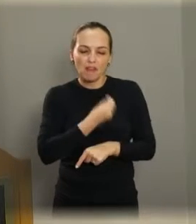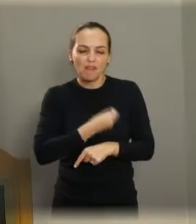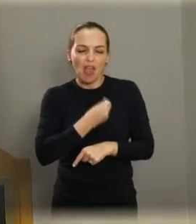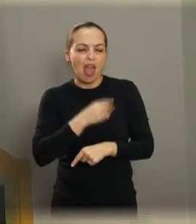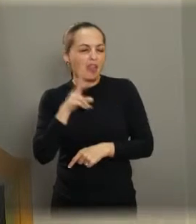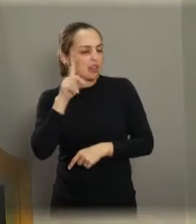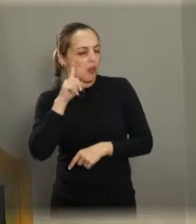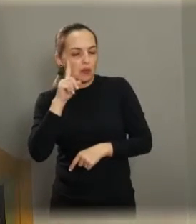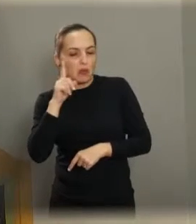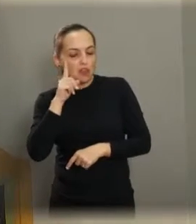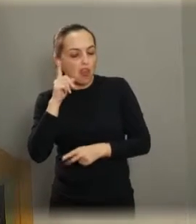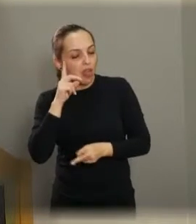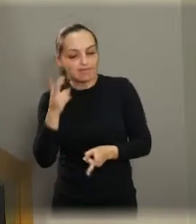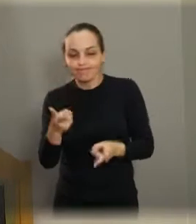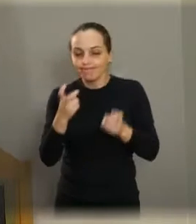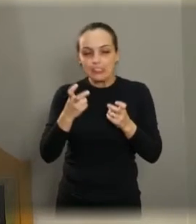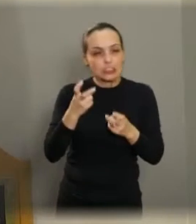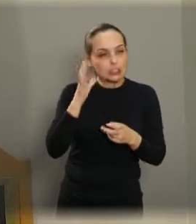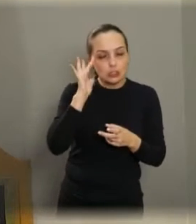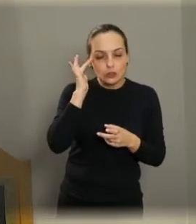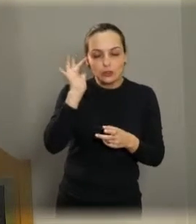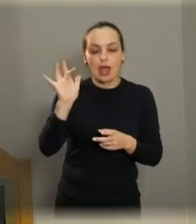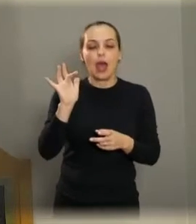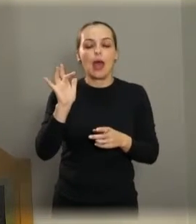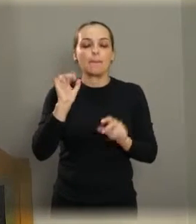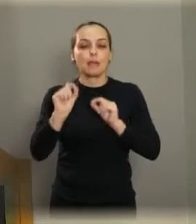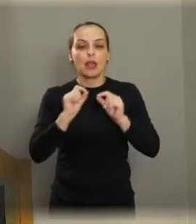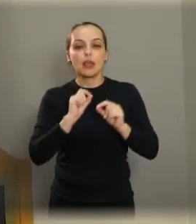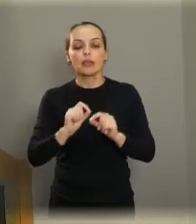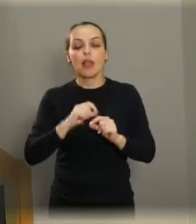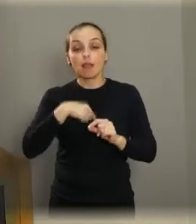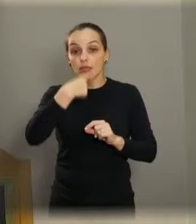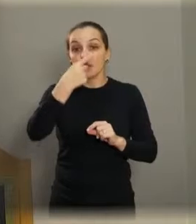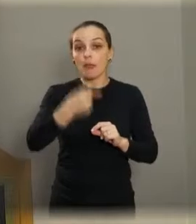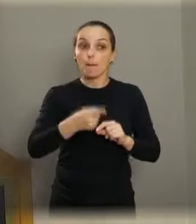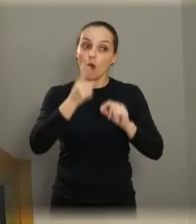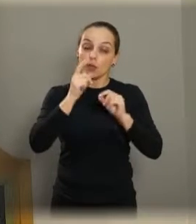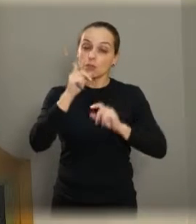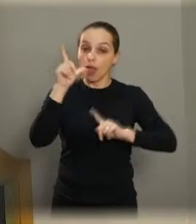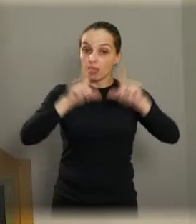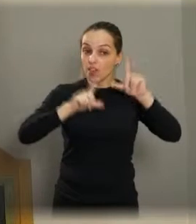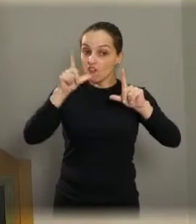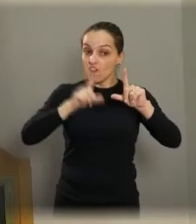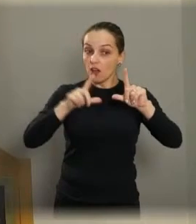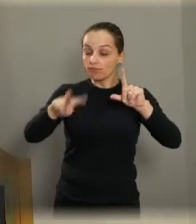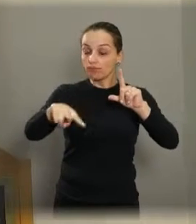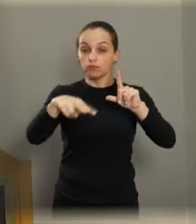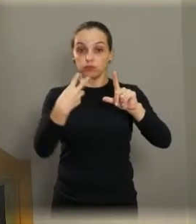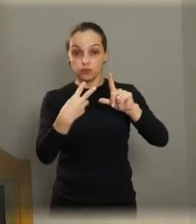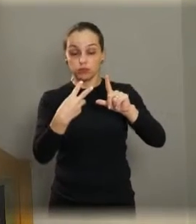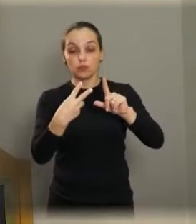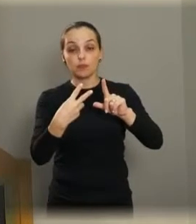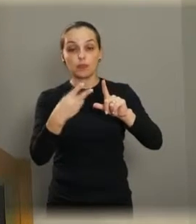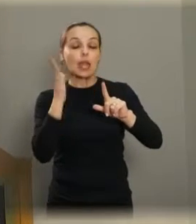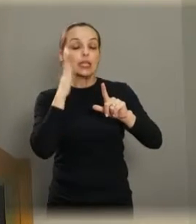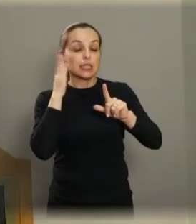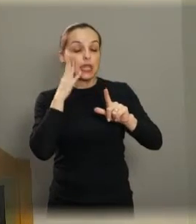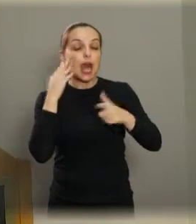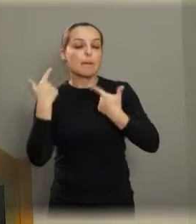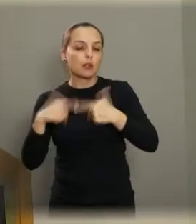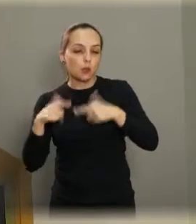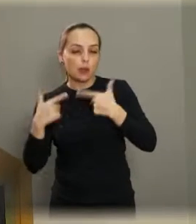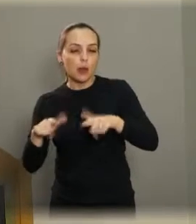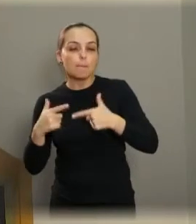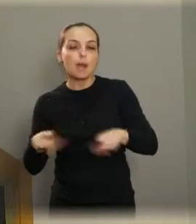é quando elas param lá para assistir o nosso pequeno expediente aquelas acabam se atualizando tanto do nosso